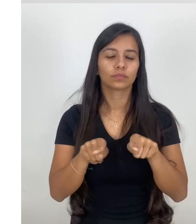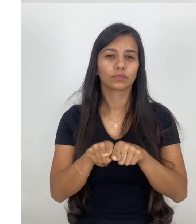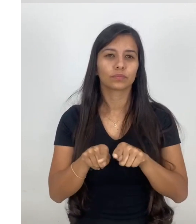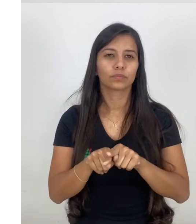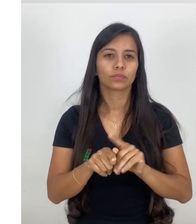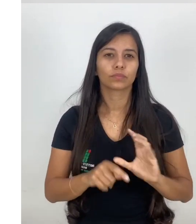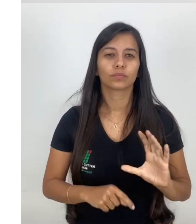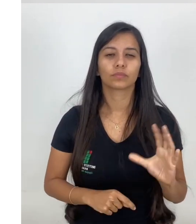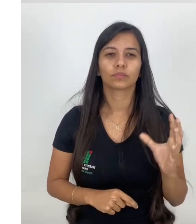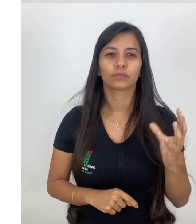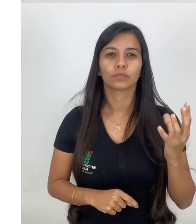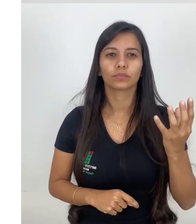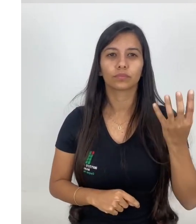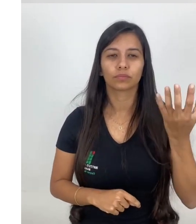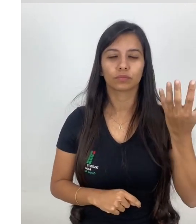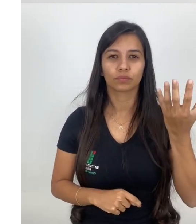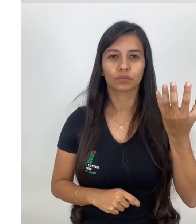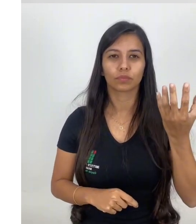quando